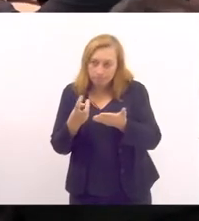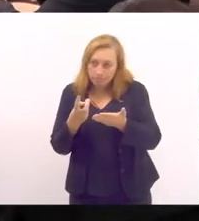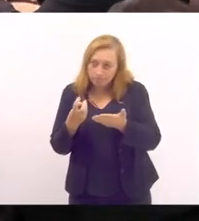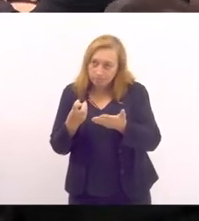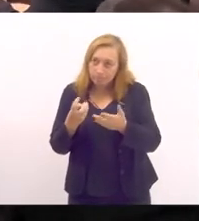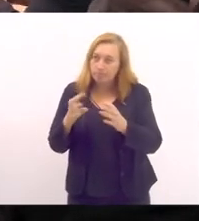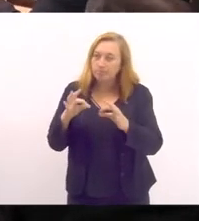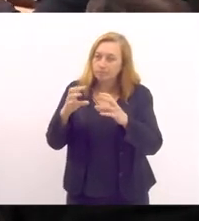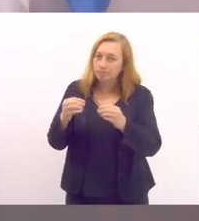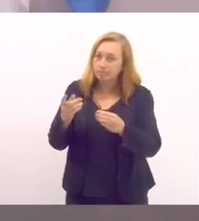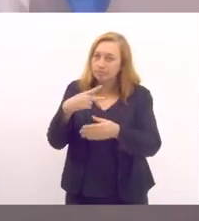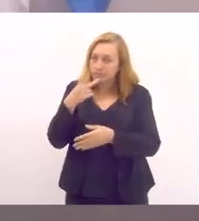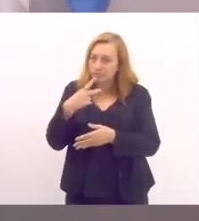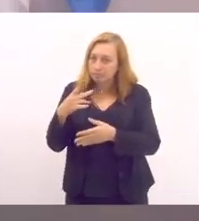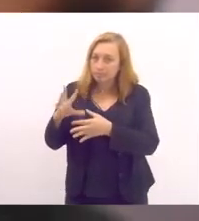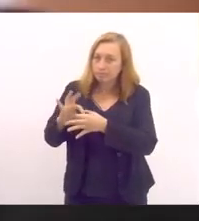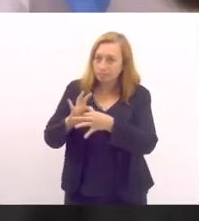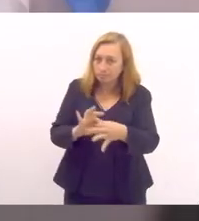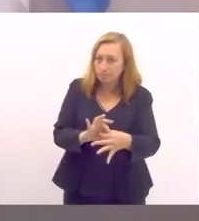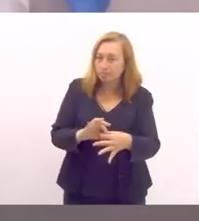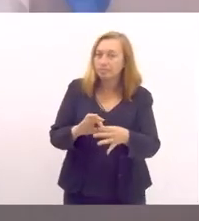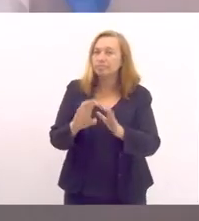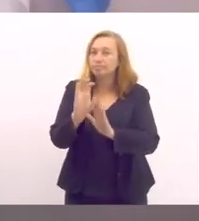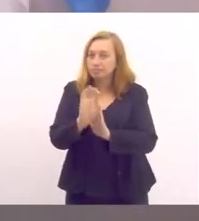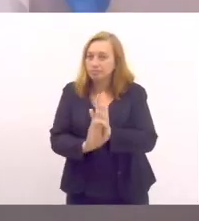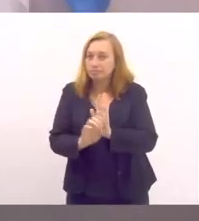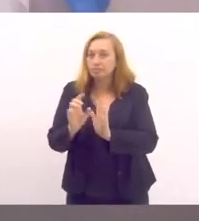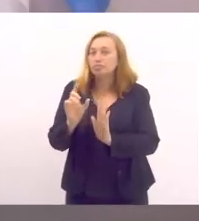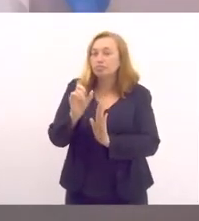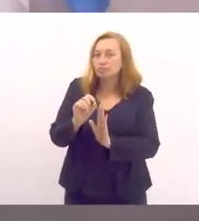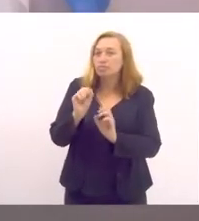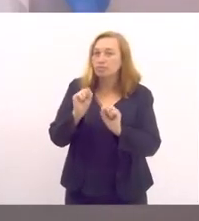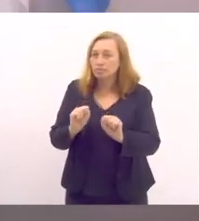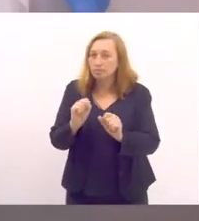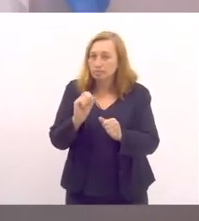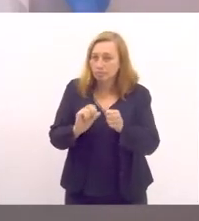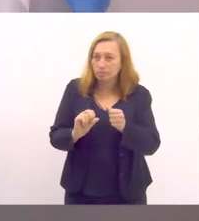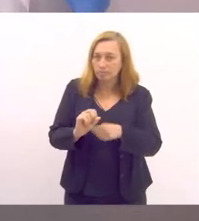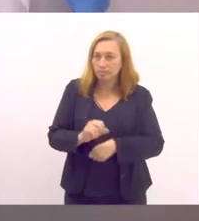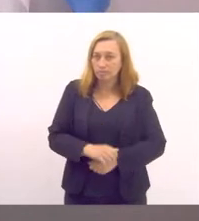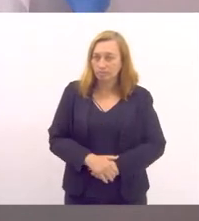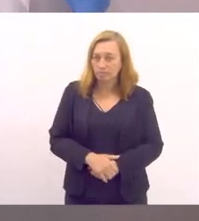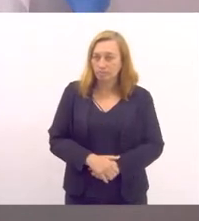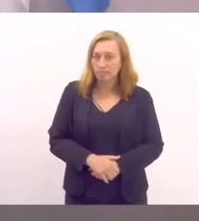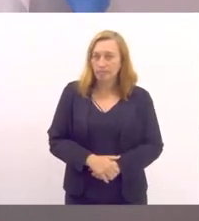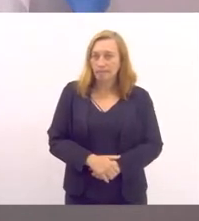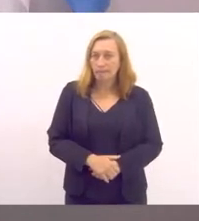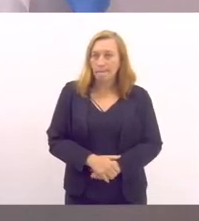só que já pegando um gancho aqui nas emendas e vendo o que podemos fazer.